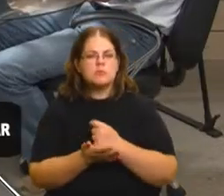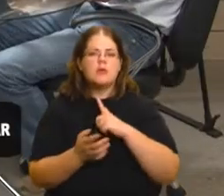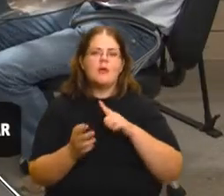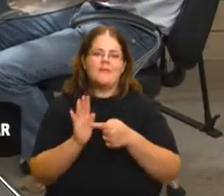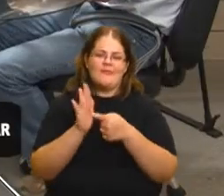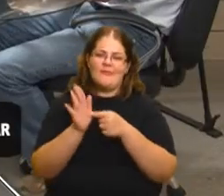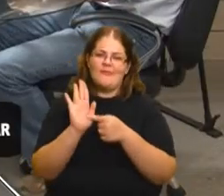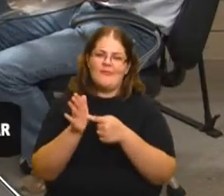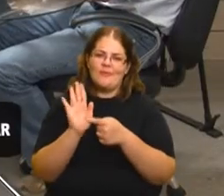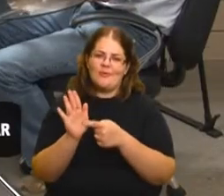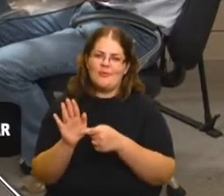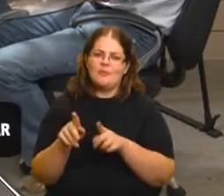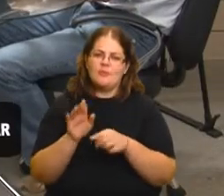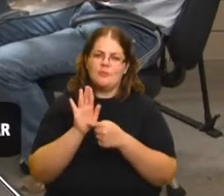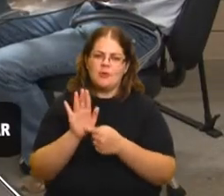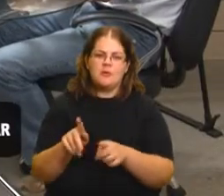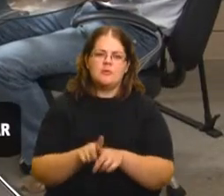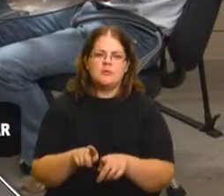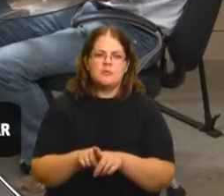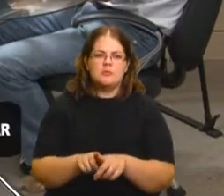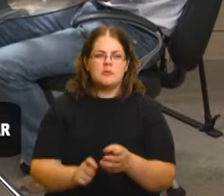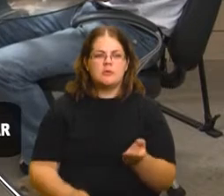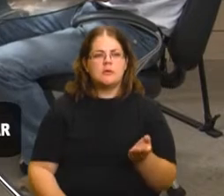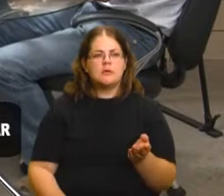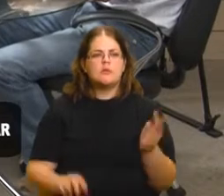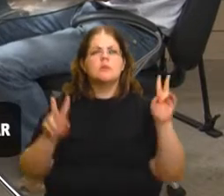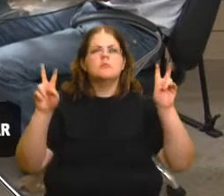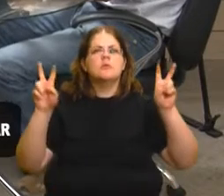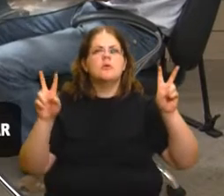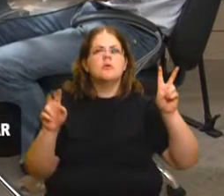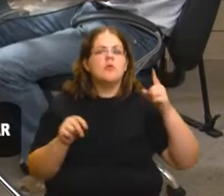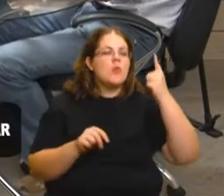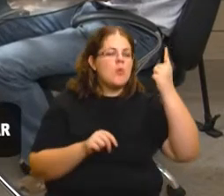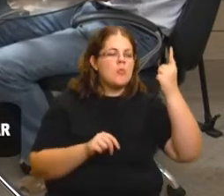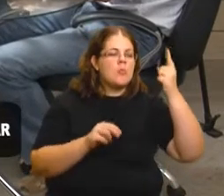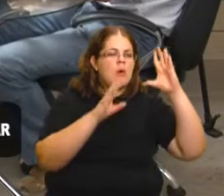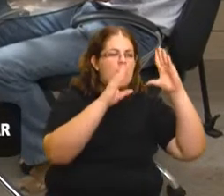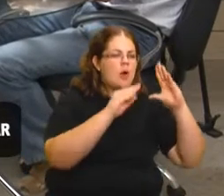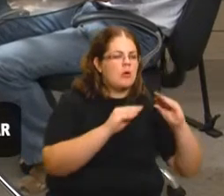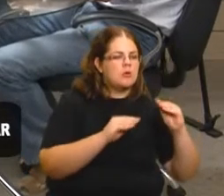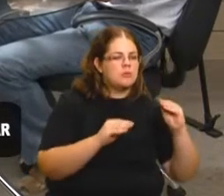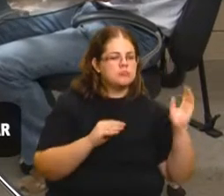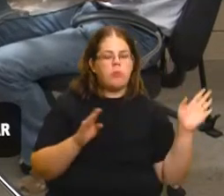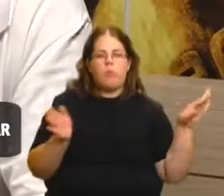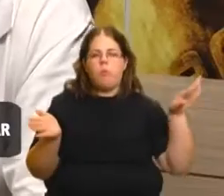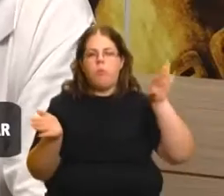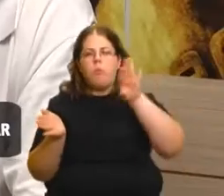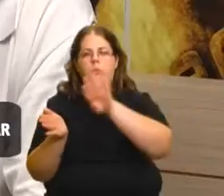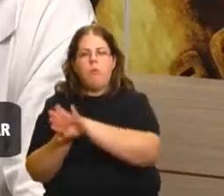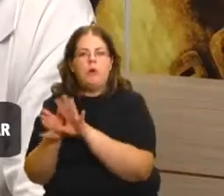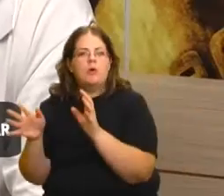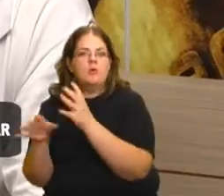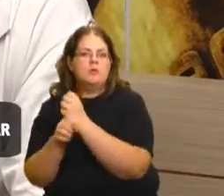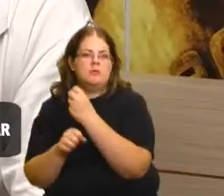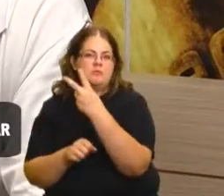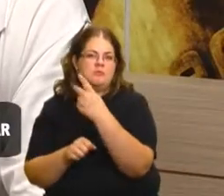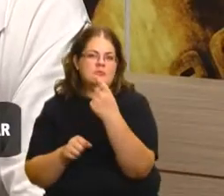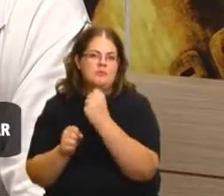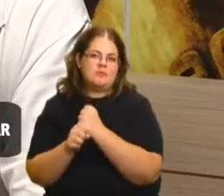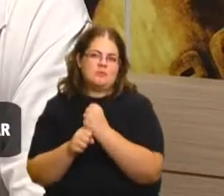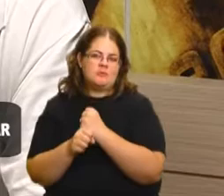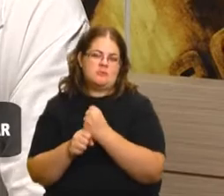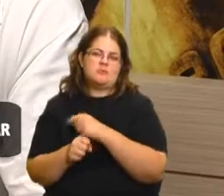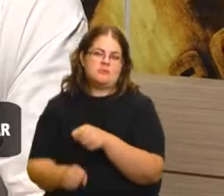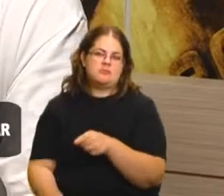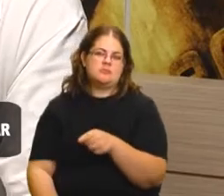filme daquele, Flávio Tavares e o filho dele. O filho né? Flávio Tavares. A Noite que Durou 21 anos. 21 anos. Bom,